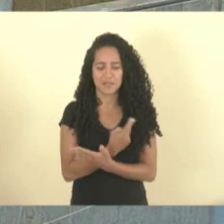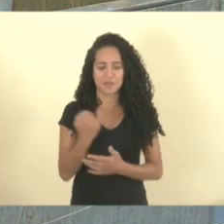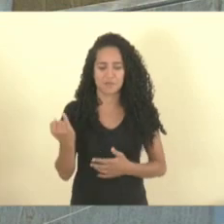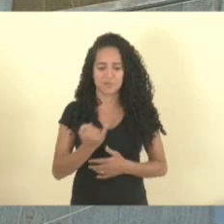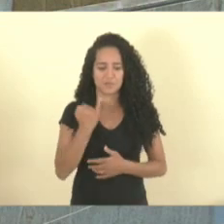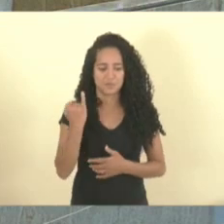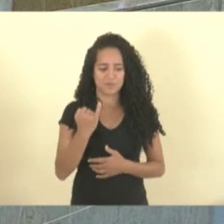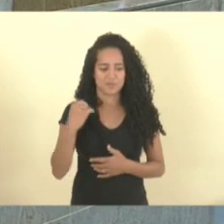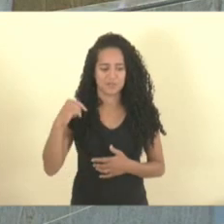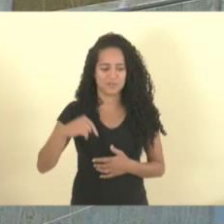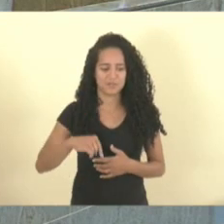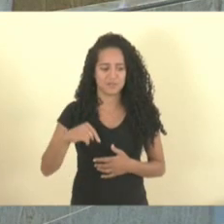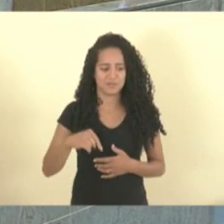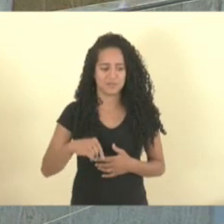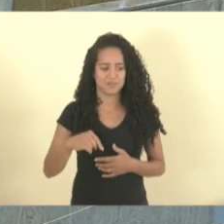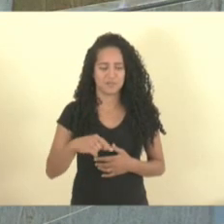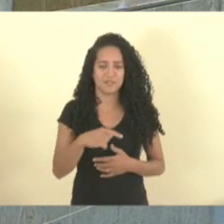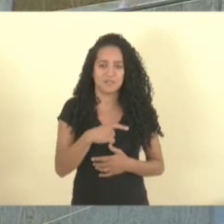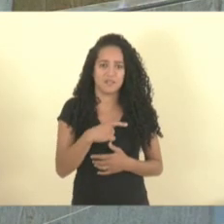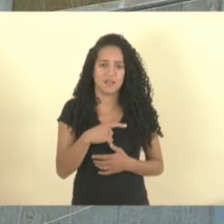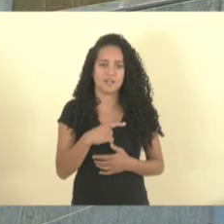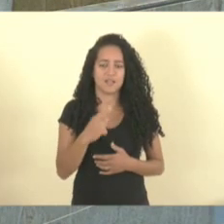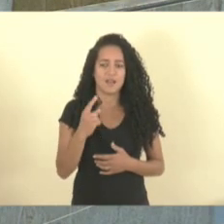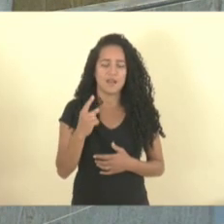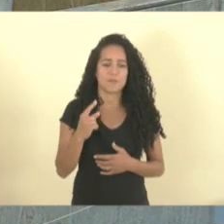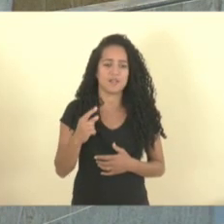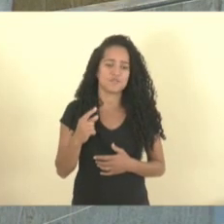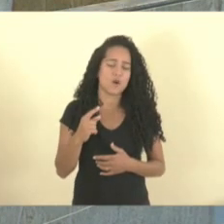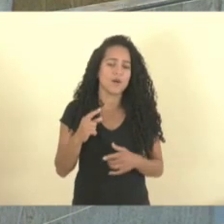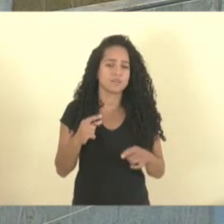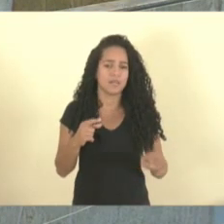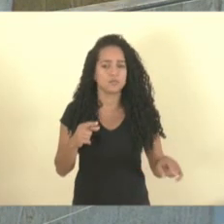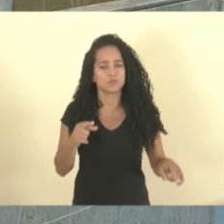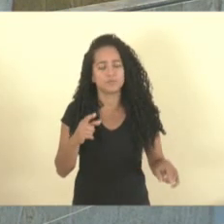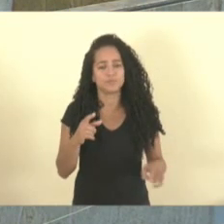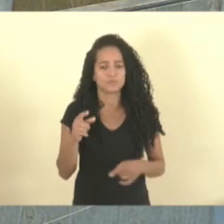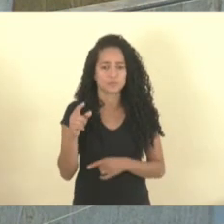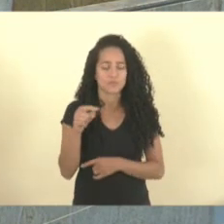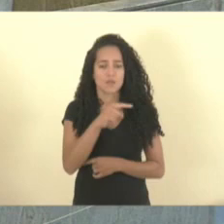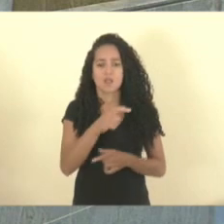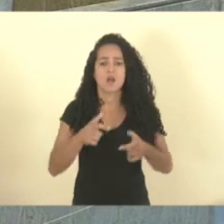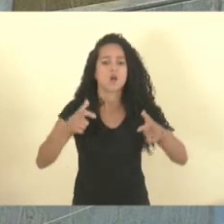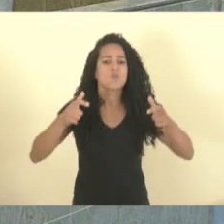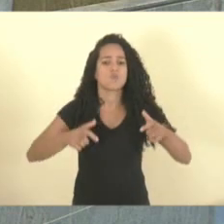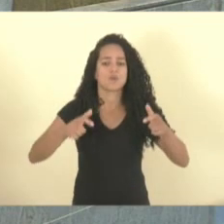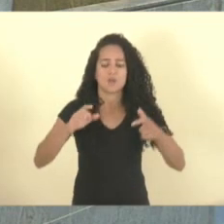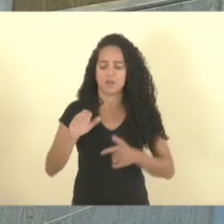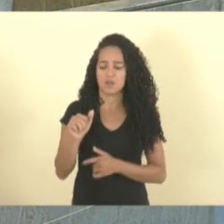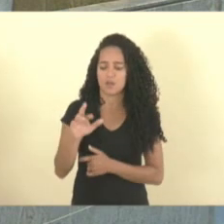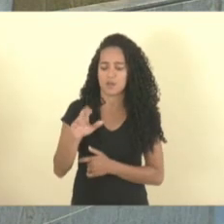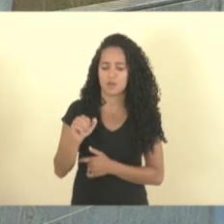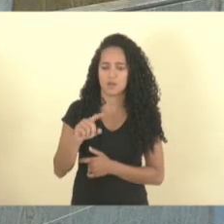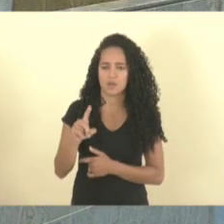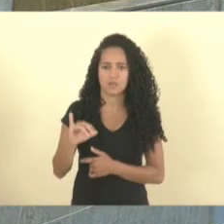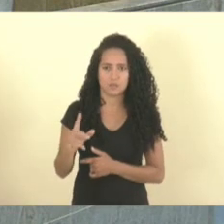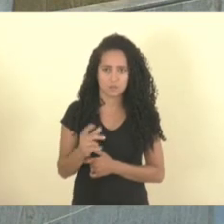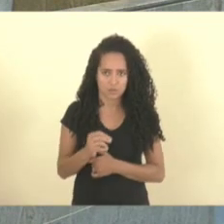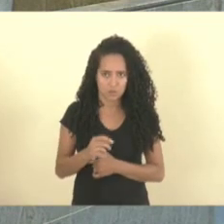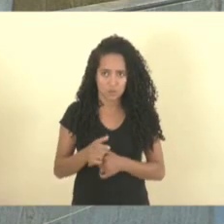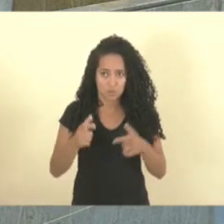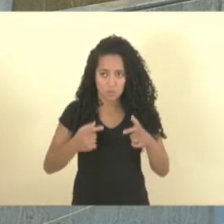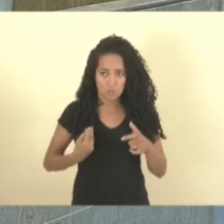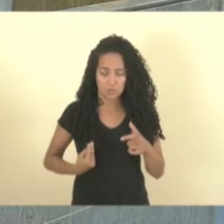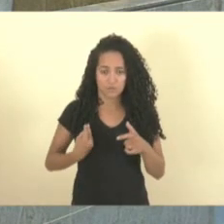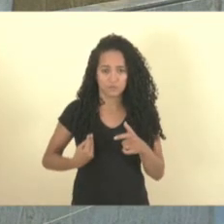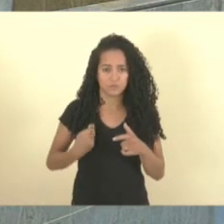chegou ao meu gabinete nos últimos dias. Um gaúcho da cidade de Carazinho, mas que vive nos Estados Unidos